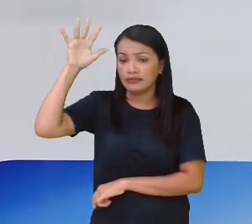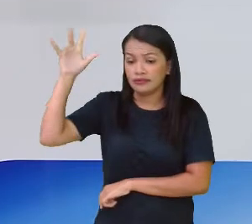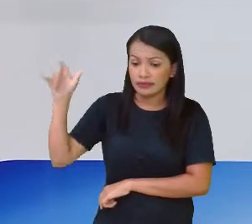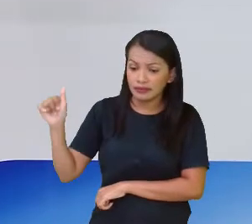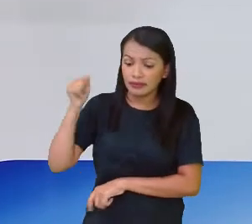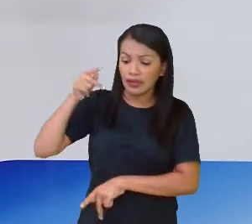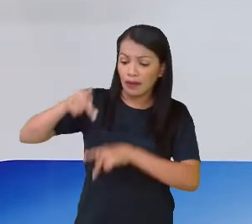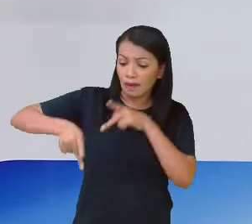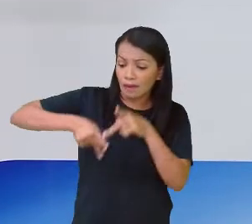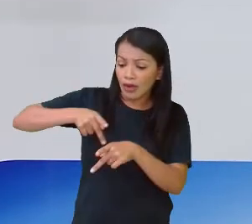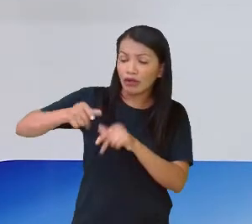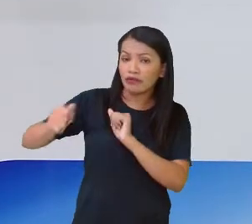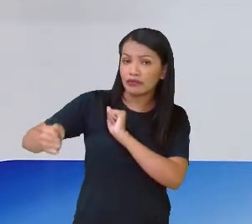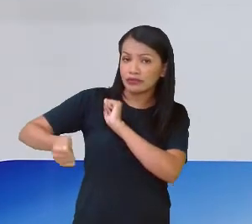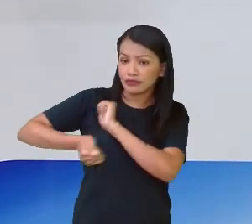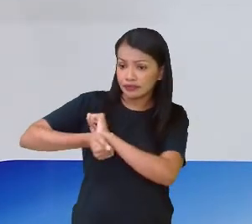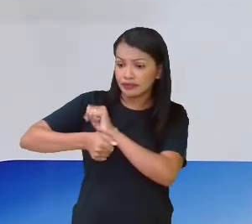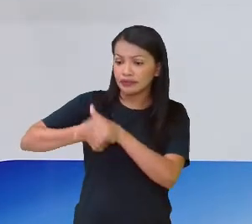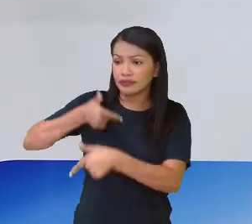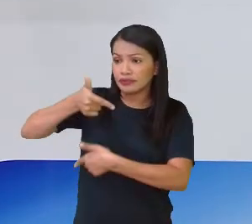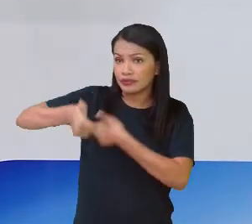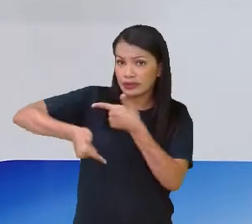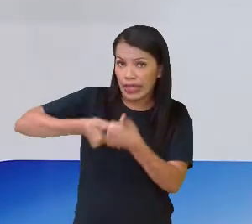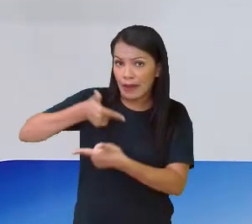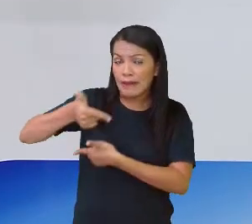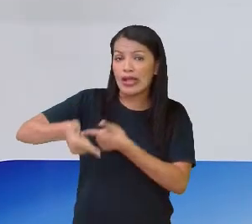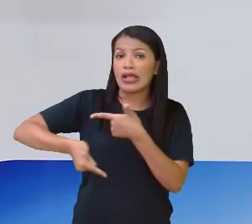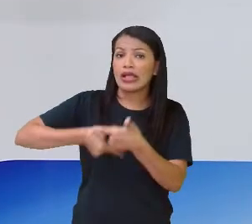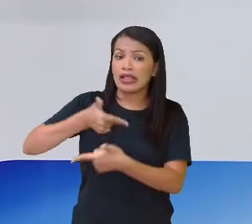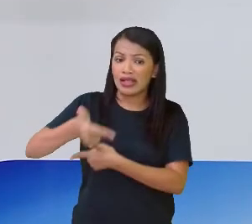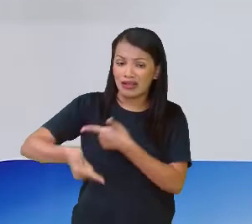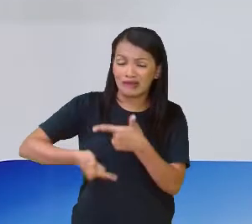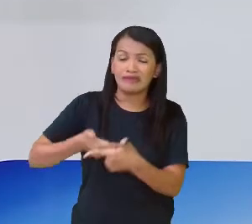os povos escravizados, trabalhavam em situações